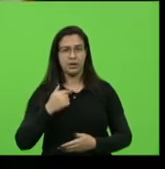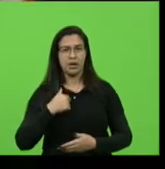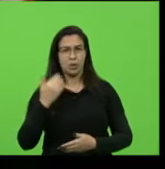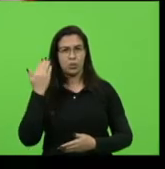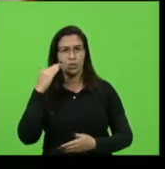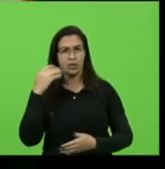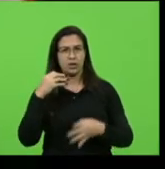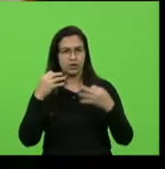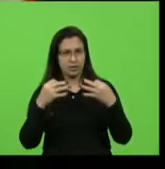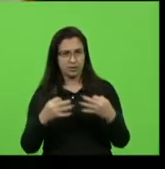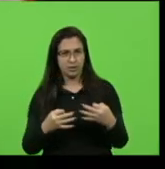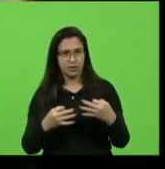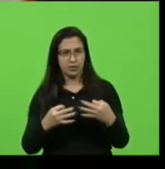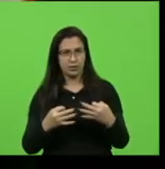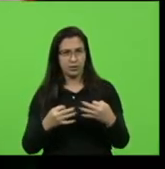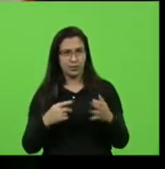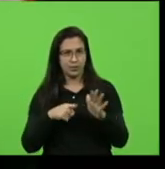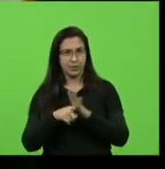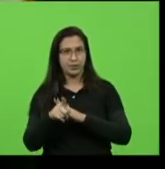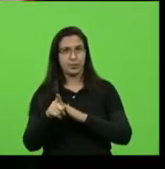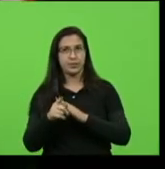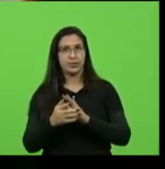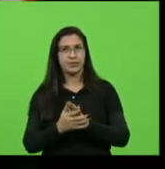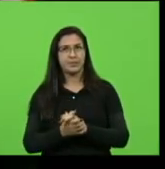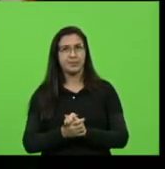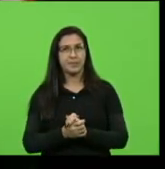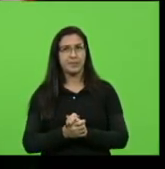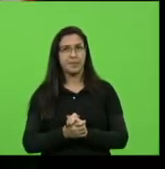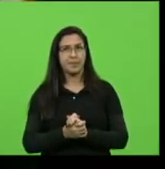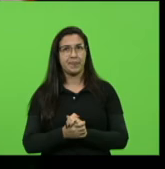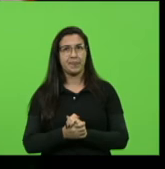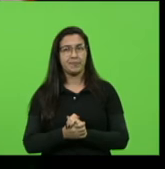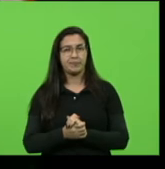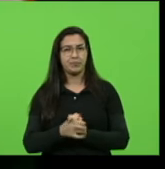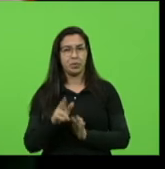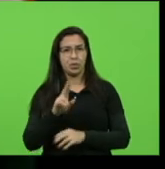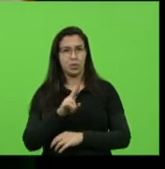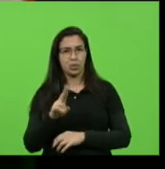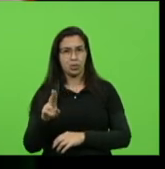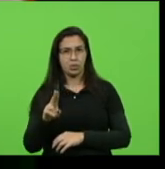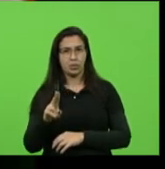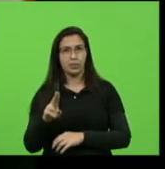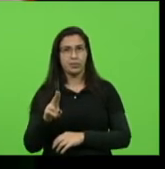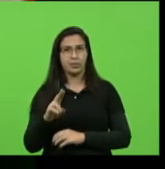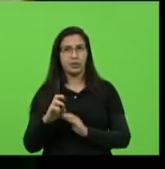bem. O dono da empresa